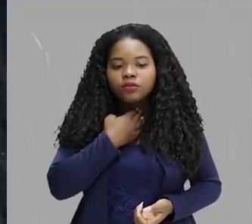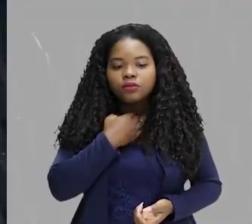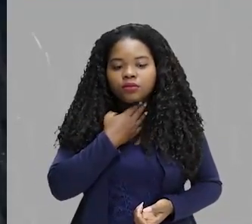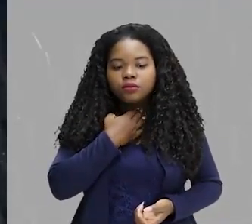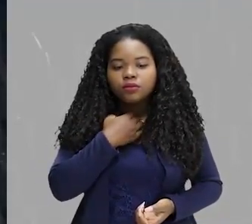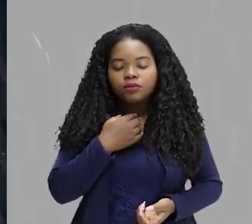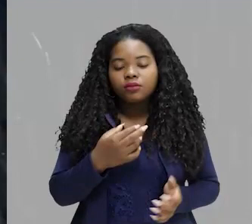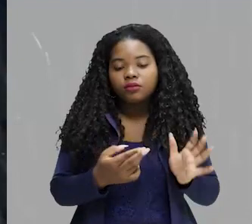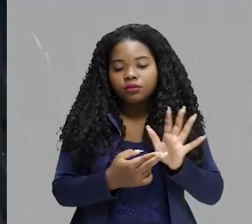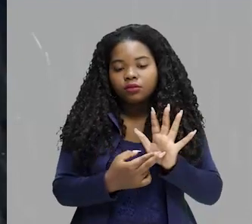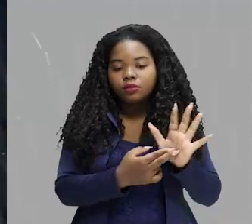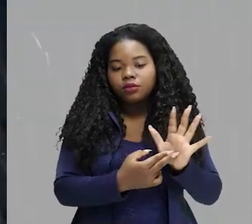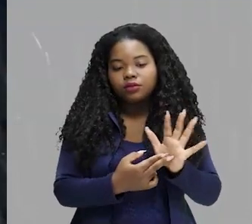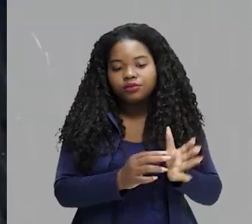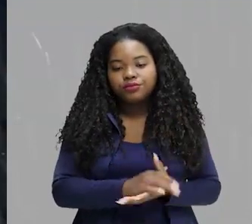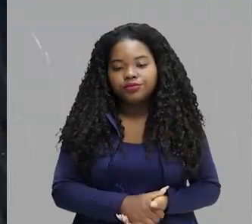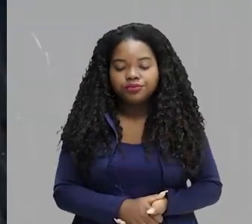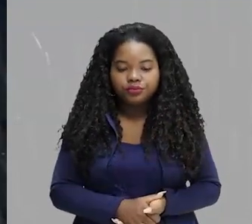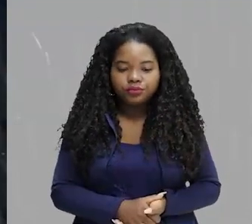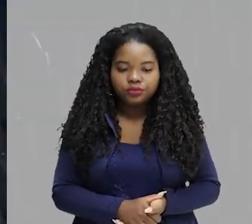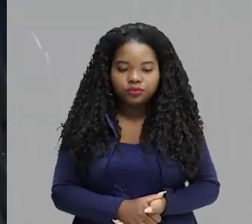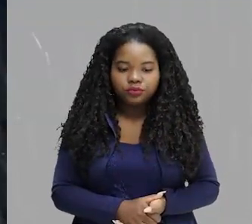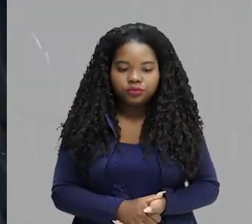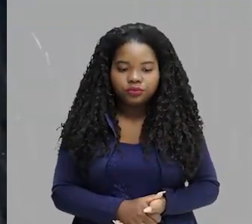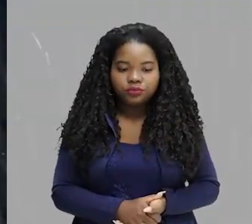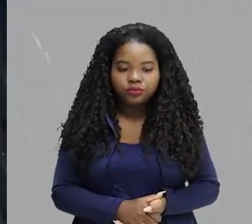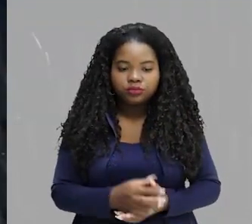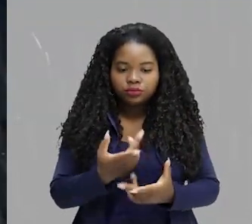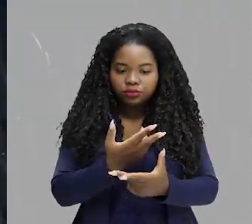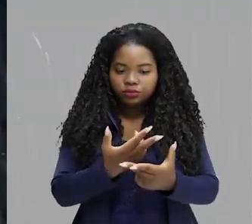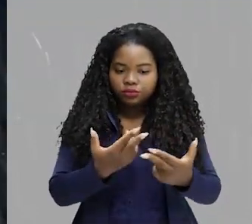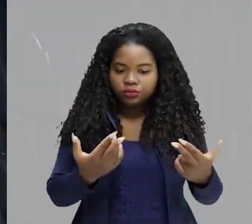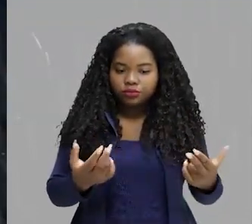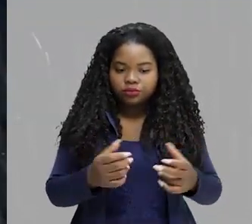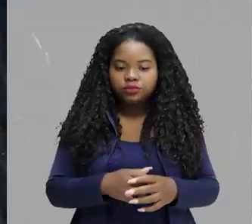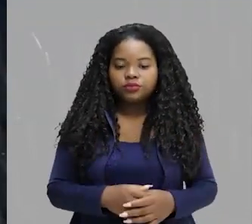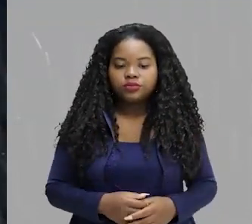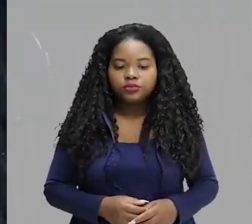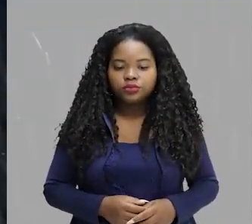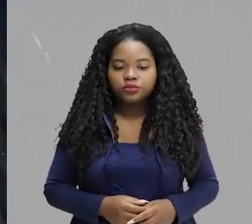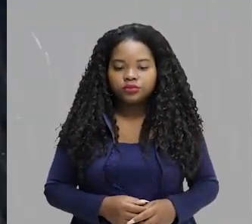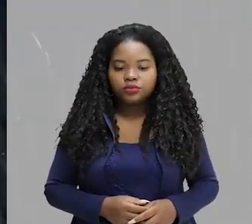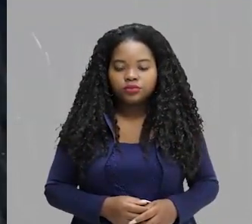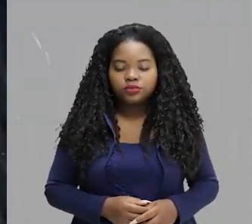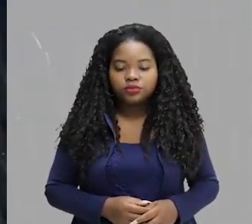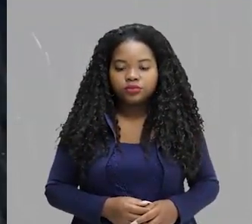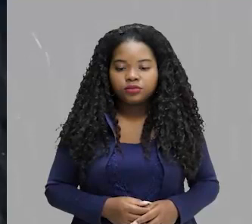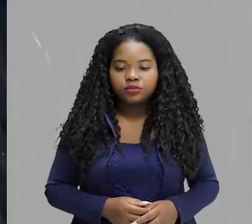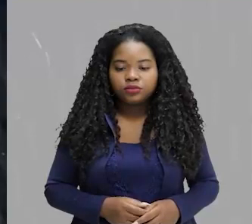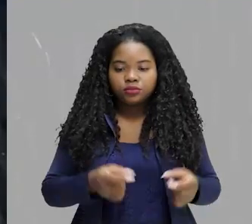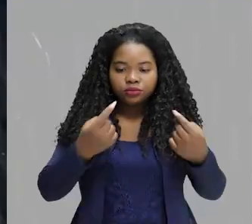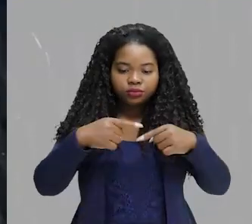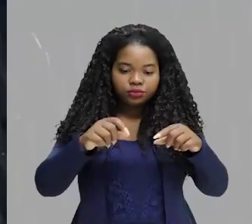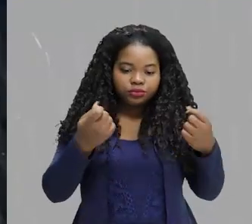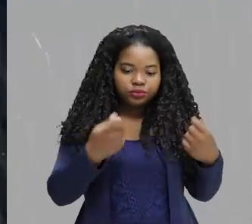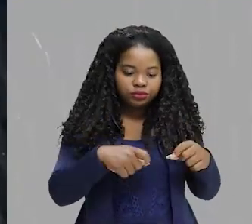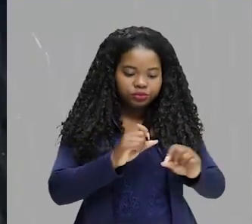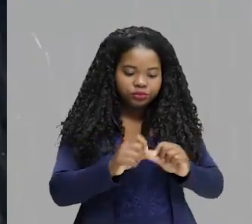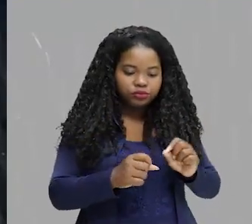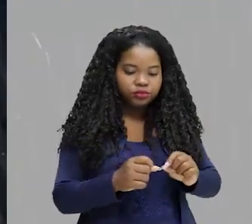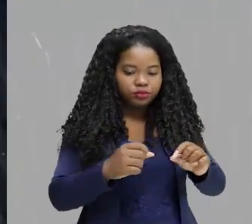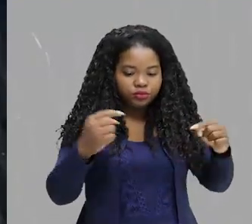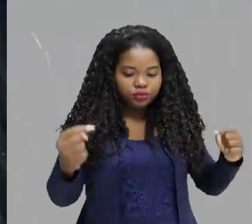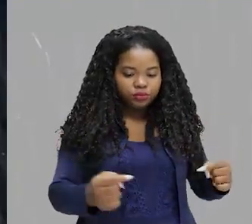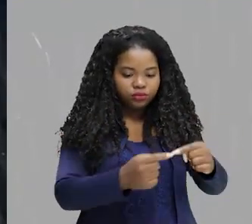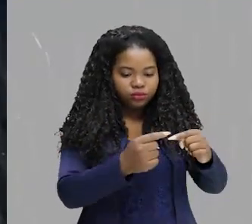é uma representação. Warning, dawning, cry, goodbye. Então, na música, como tem uma necessidade de você